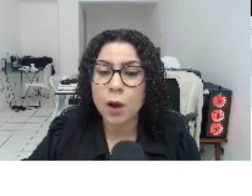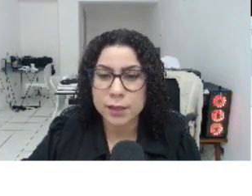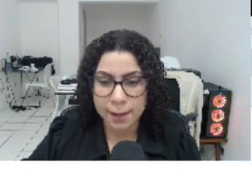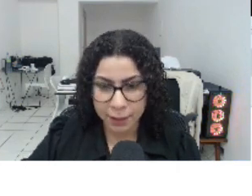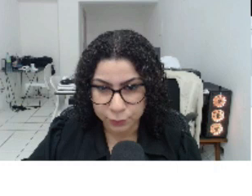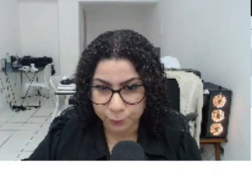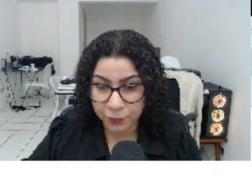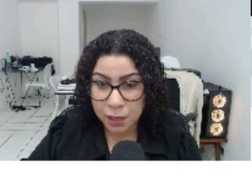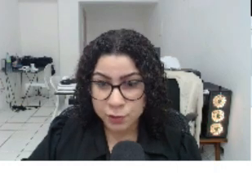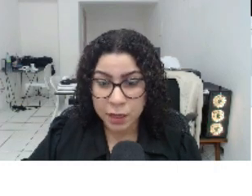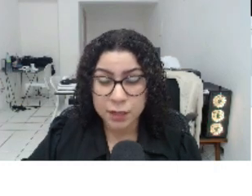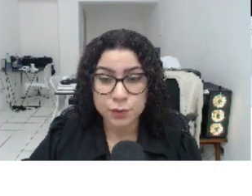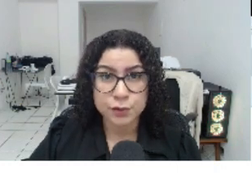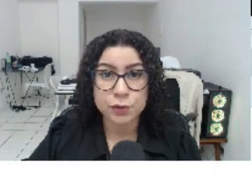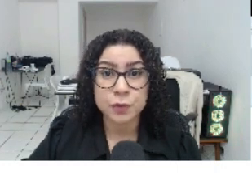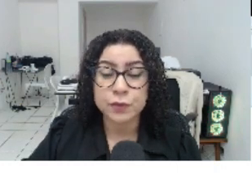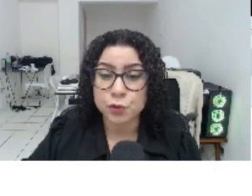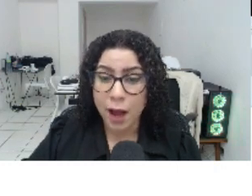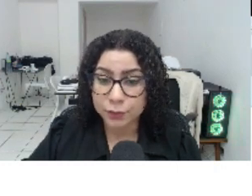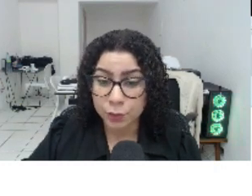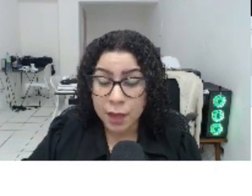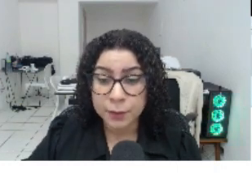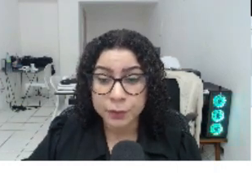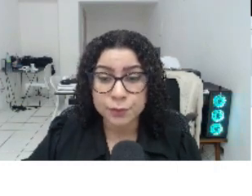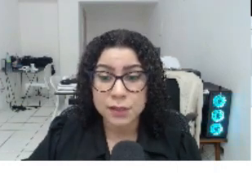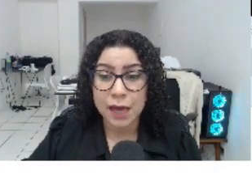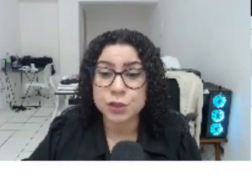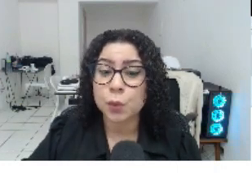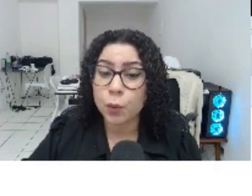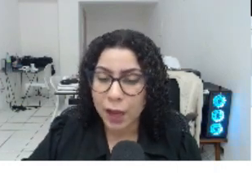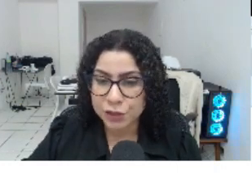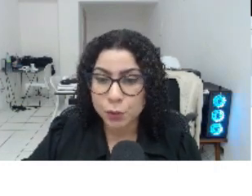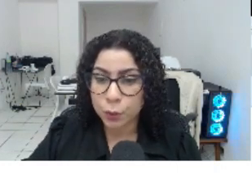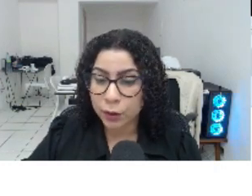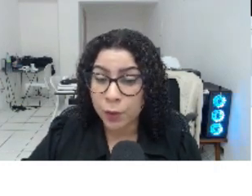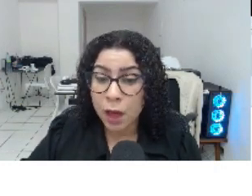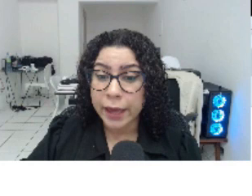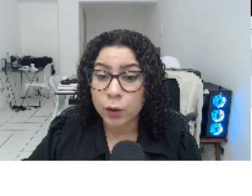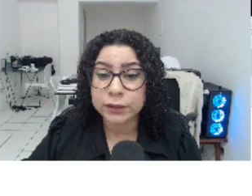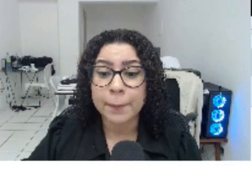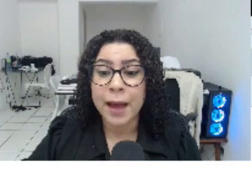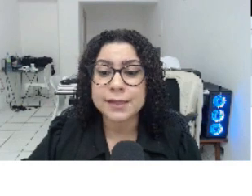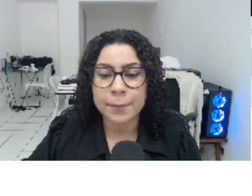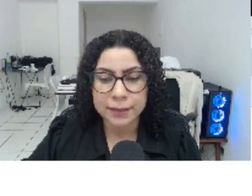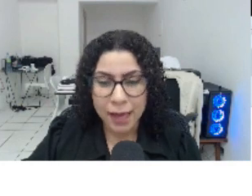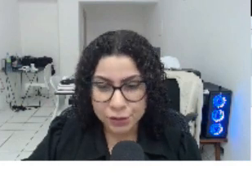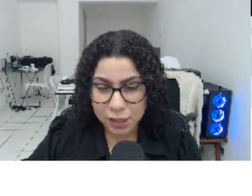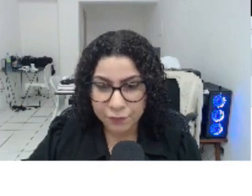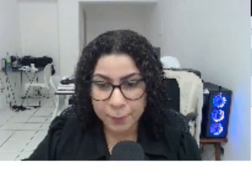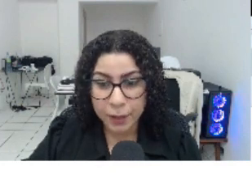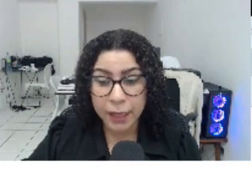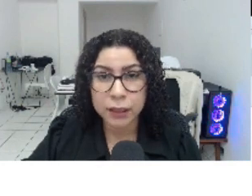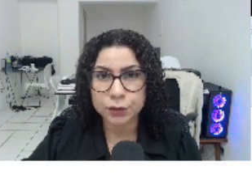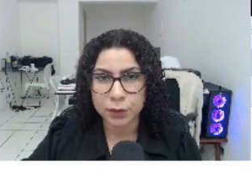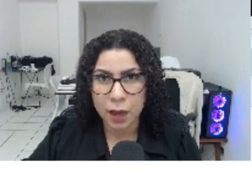despesas do orçamento. Sobre eleições 2024, deputados articulam cortar mais da metade